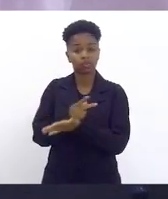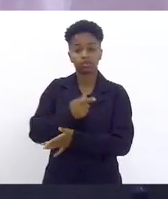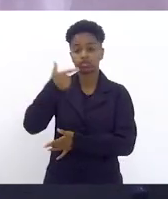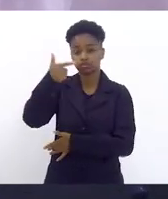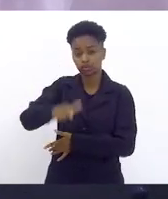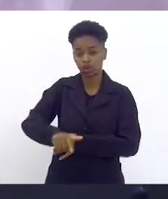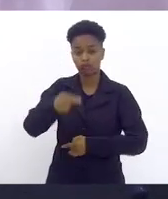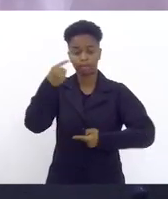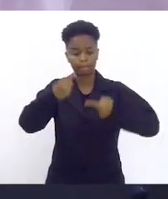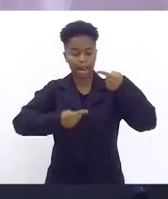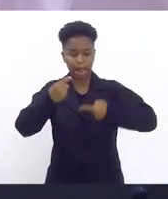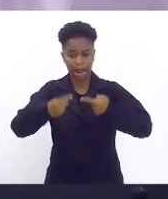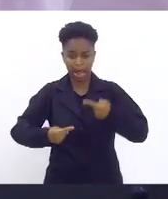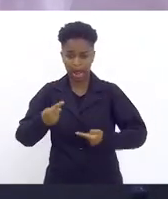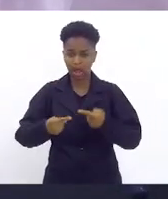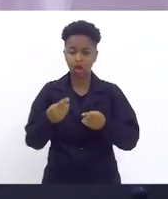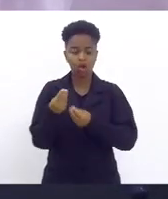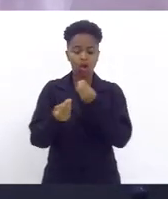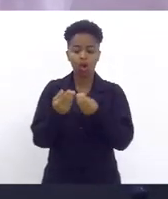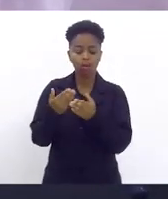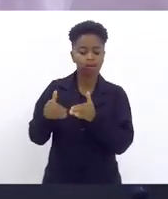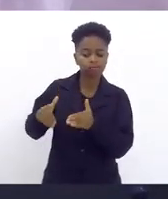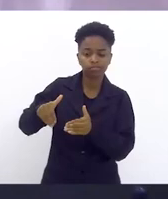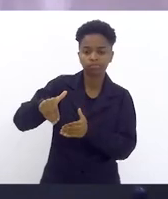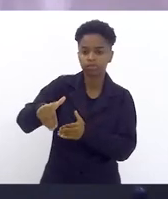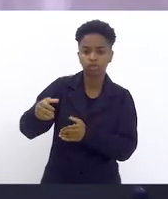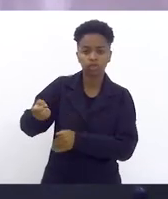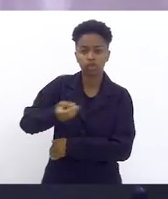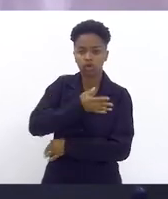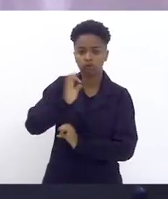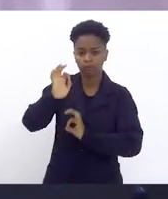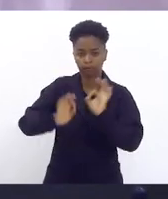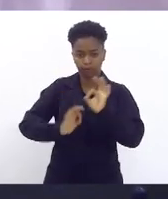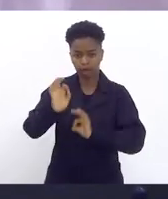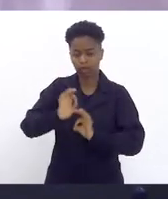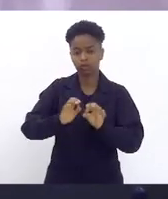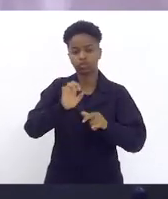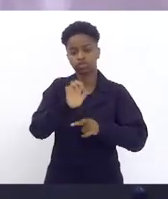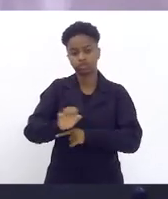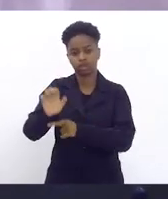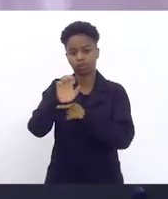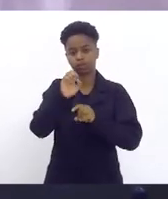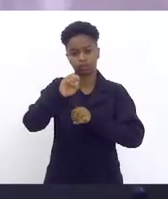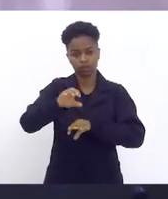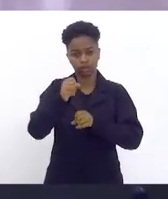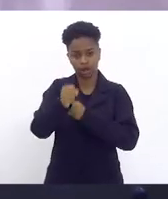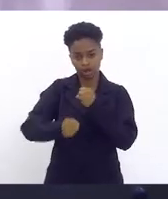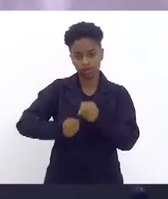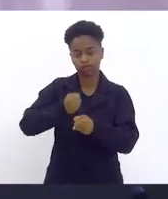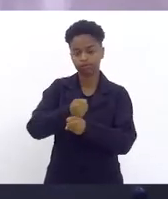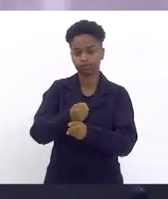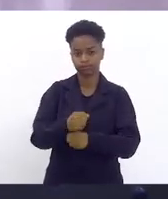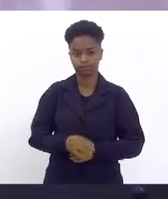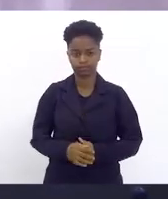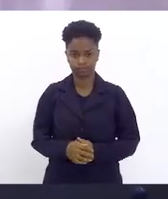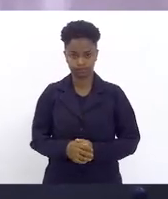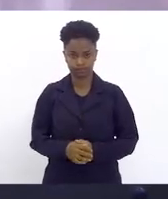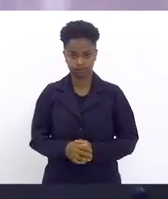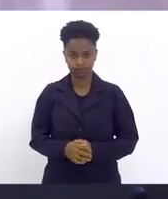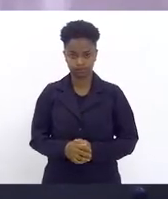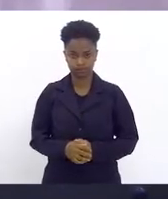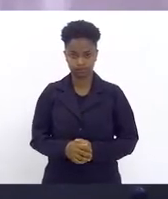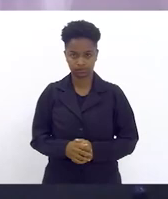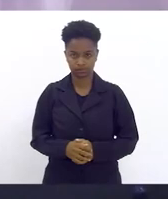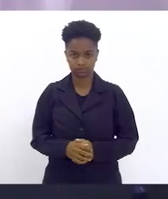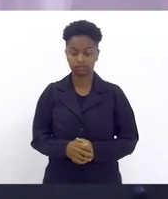discussão sobre o próximo plano Estadual de Educação no ano que vem tendo